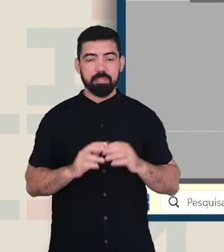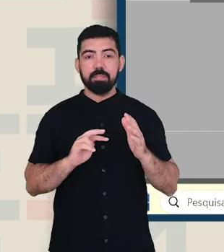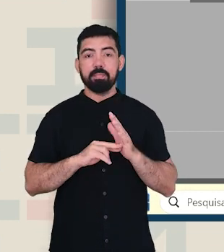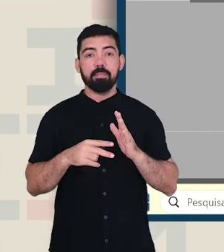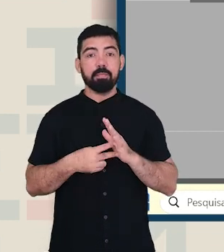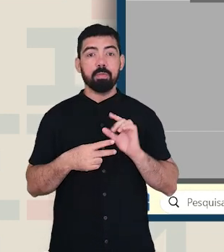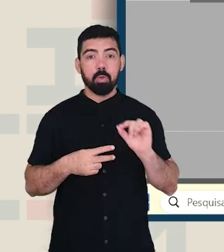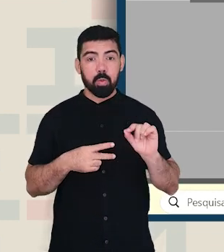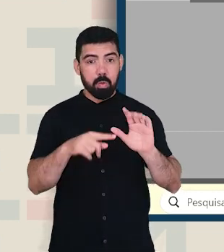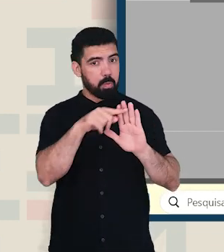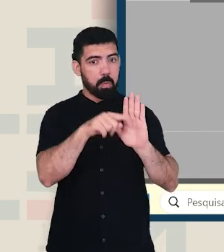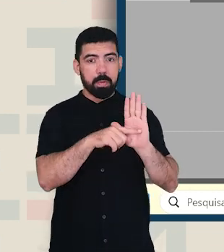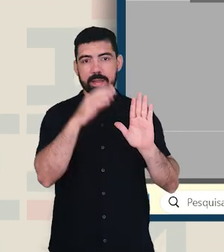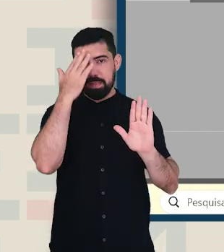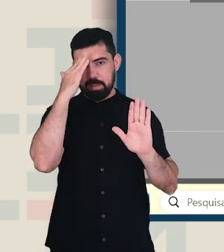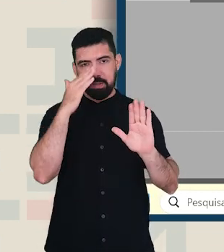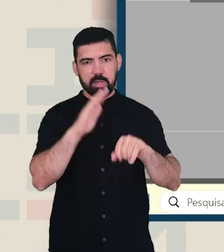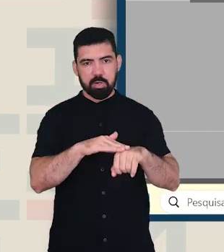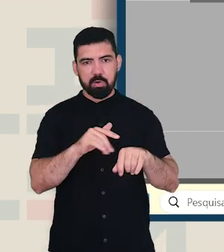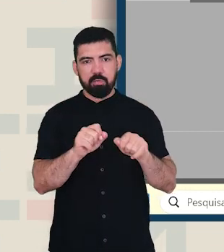programa não entende o que eu estou fazendo.